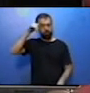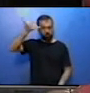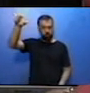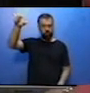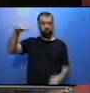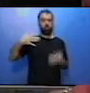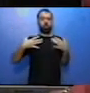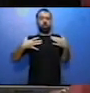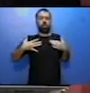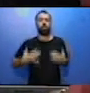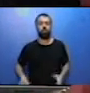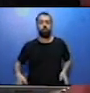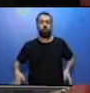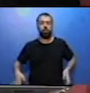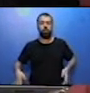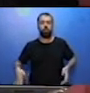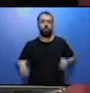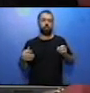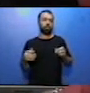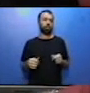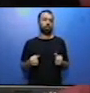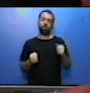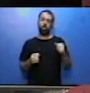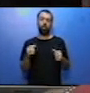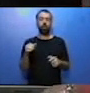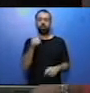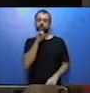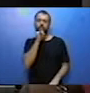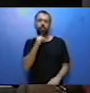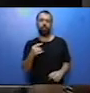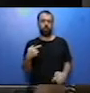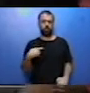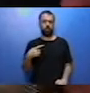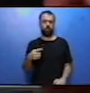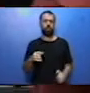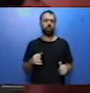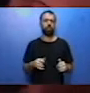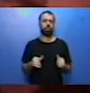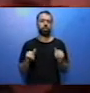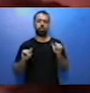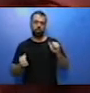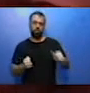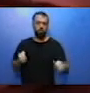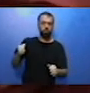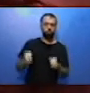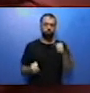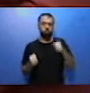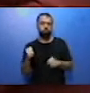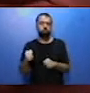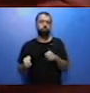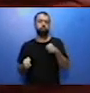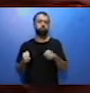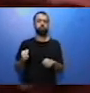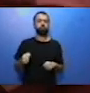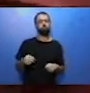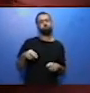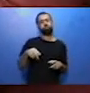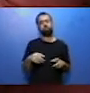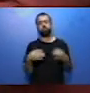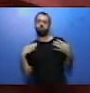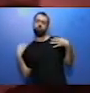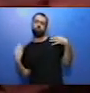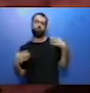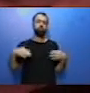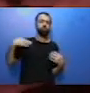por exemplo quando realizamos um movimento ou uma actividade física então saimos para trabalhar passear